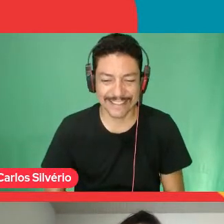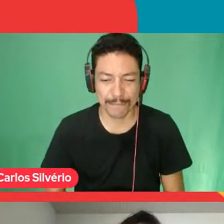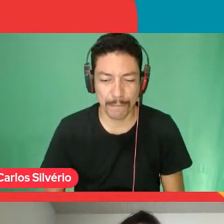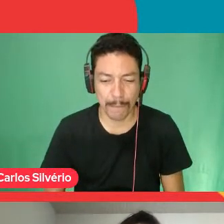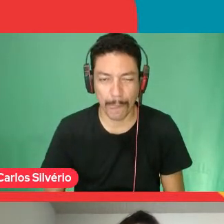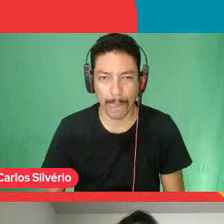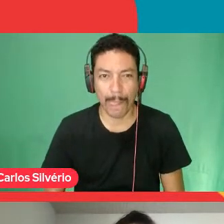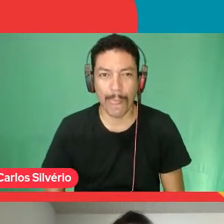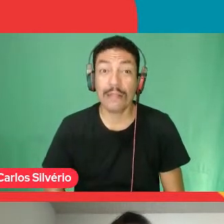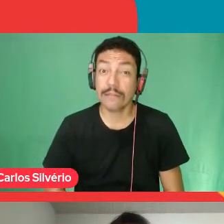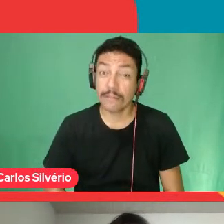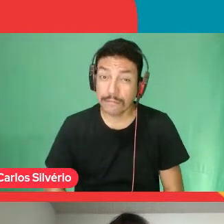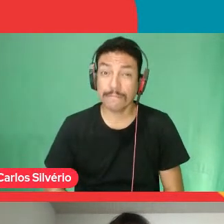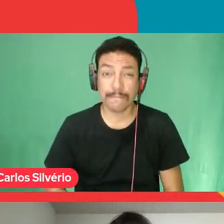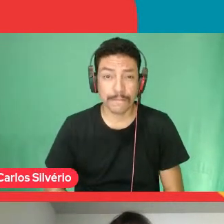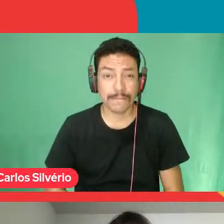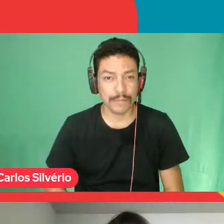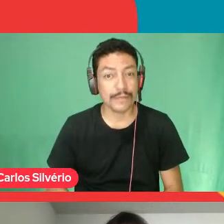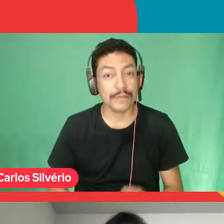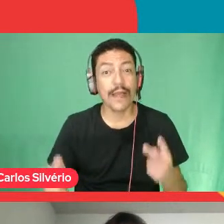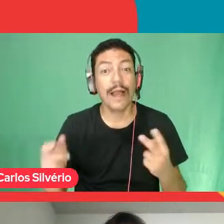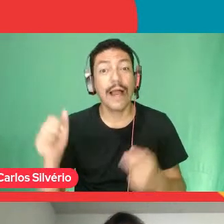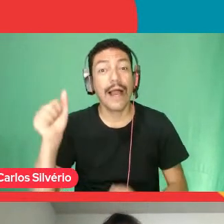Muito bom. Já emendar aqui, Ana.